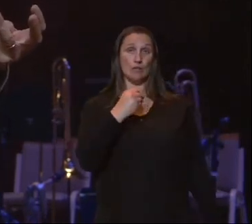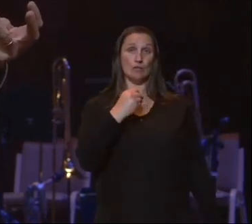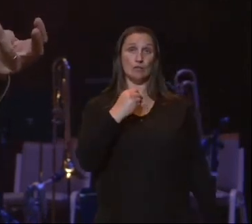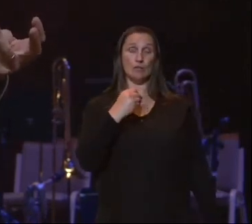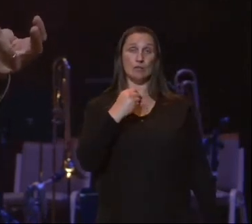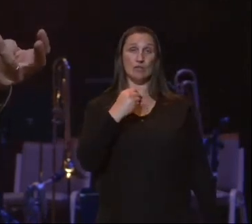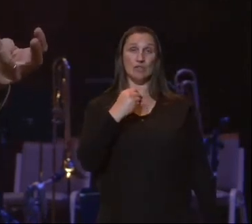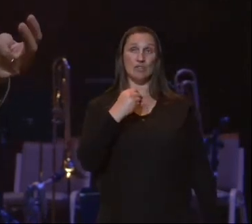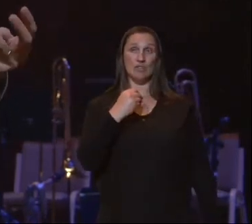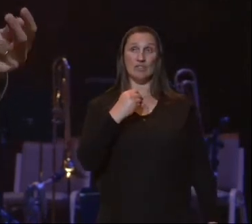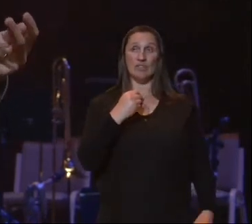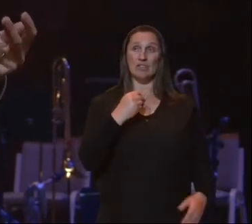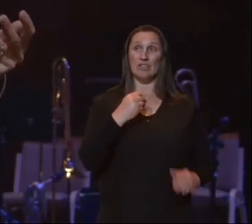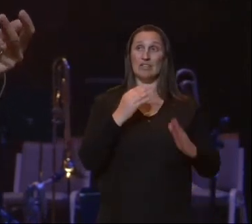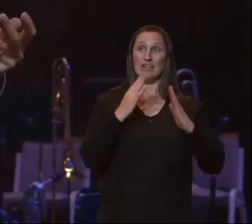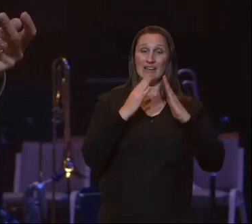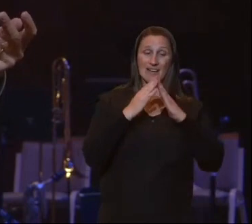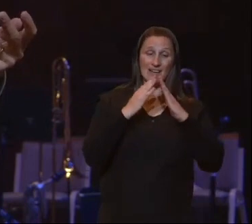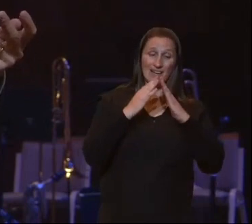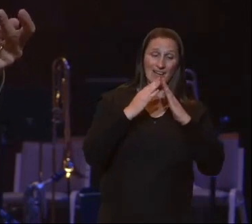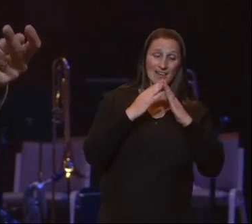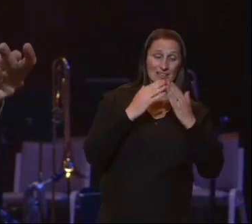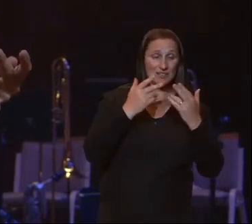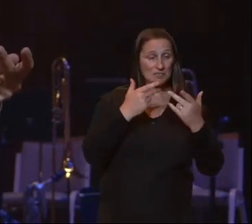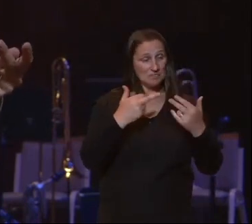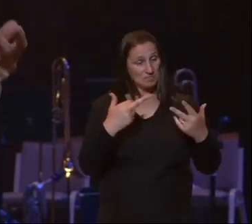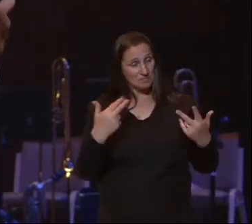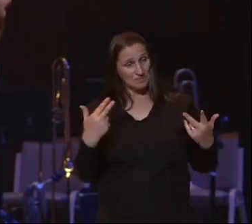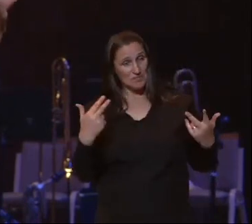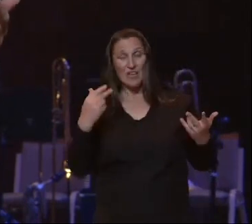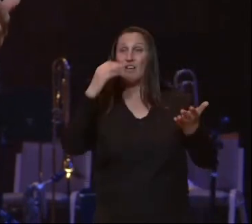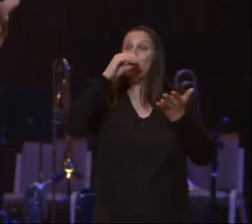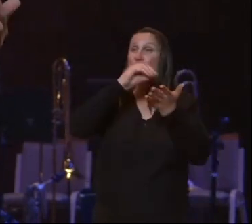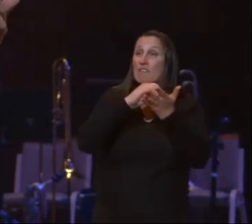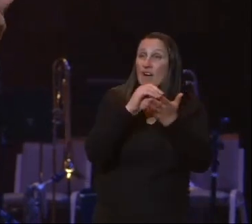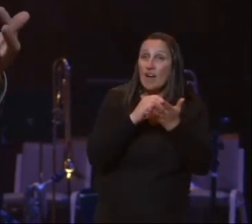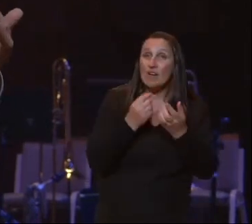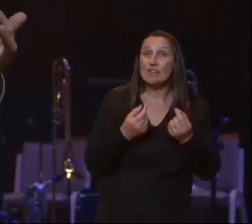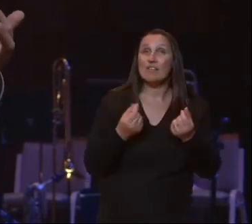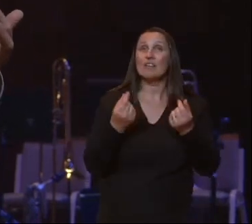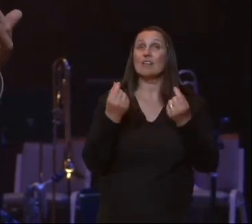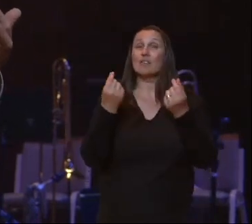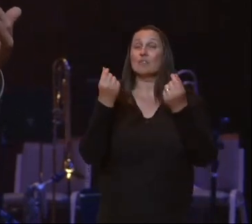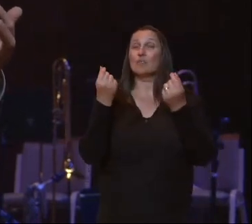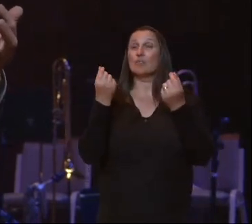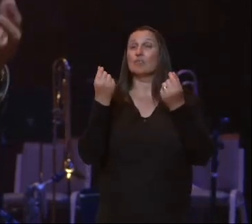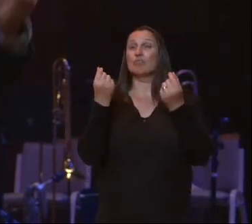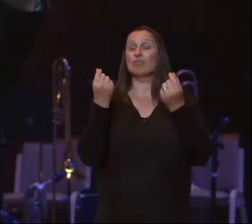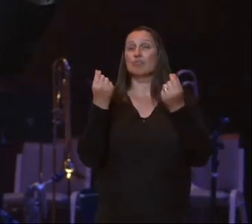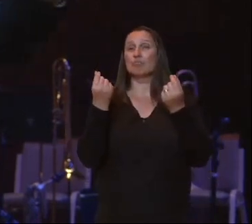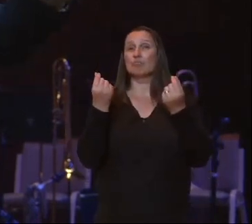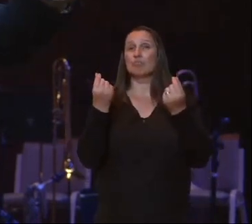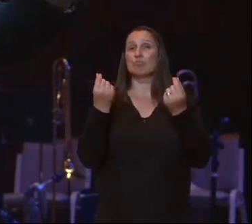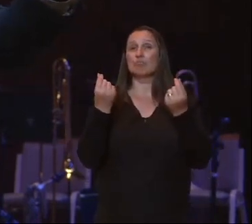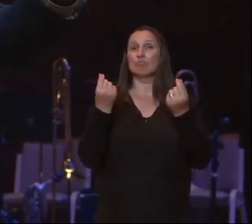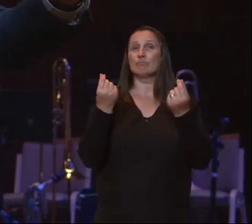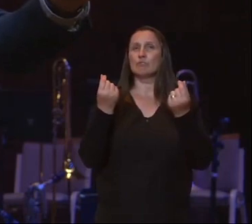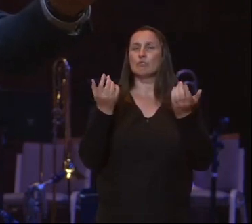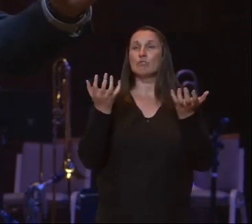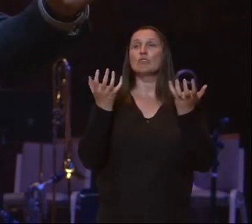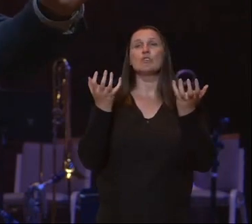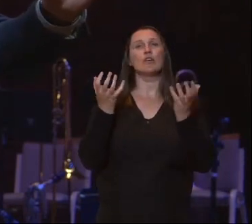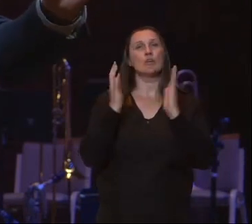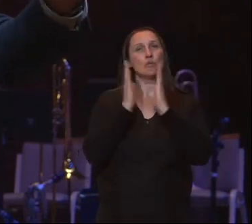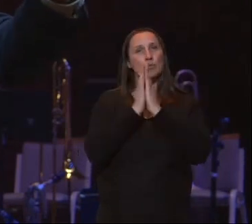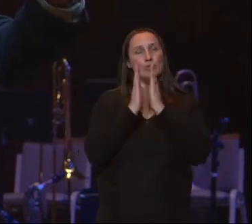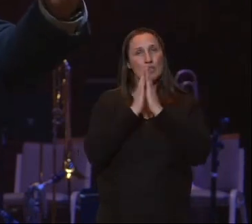situação delicada em casa, falta de recursos, medos. Hoje eu queria orar por você